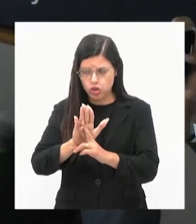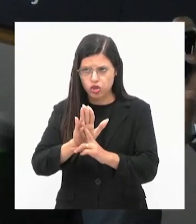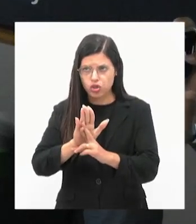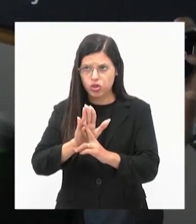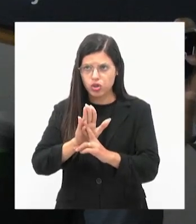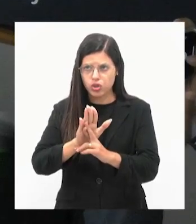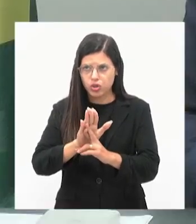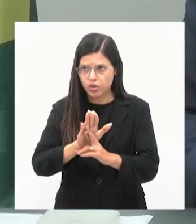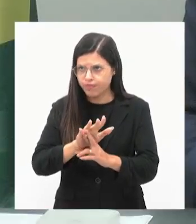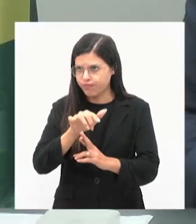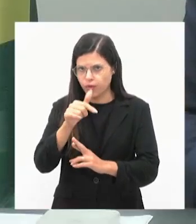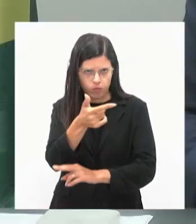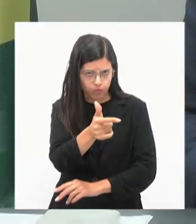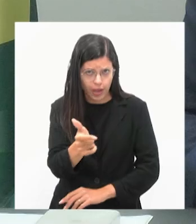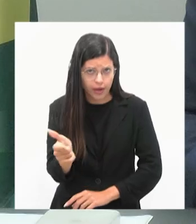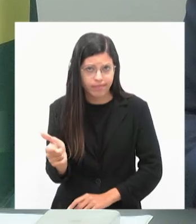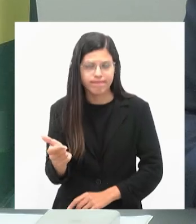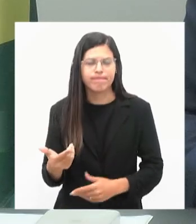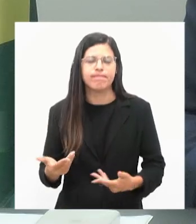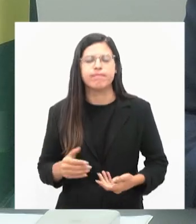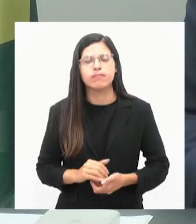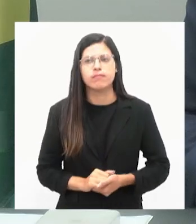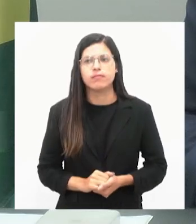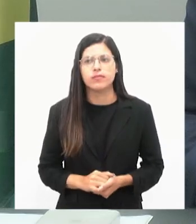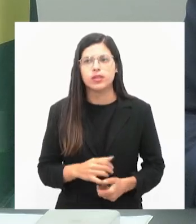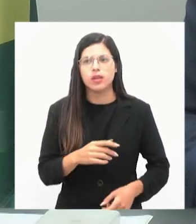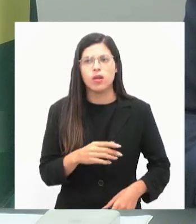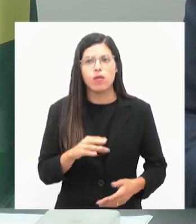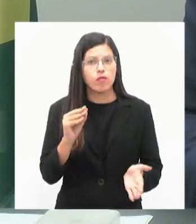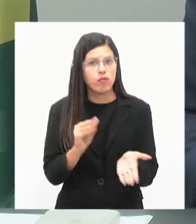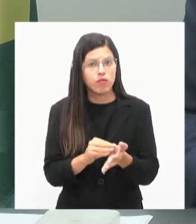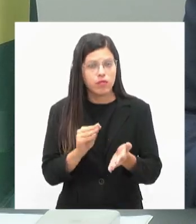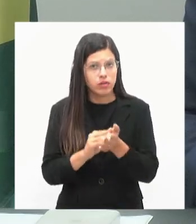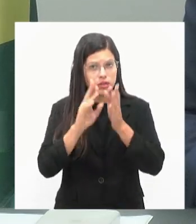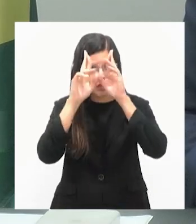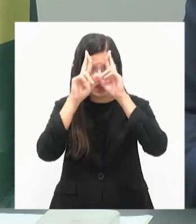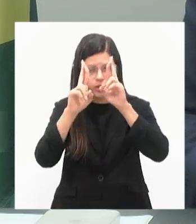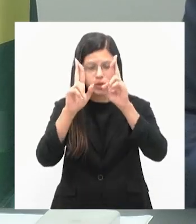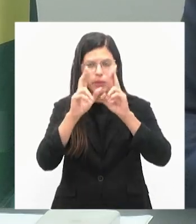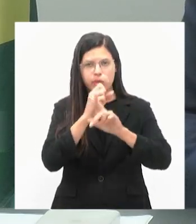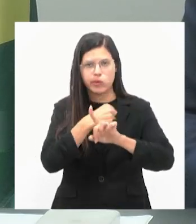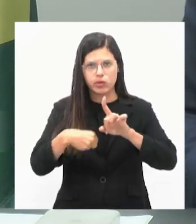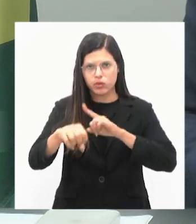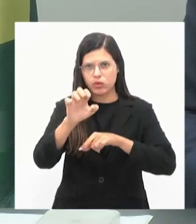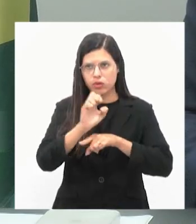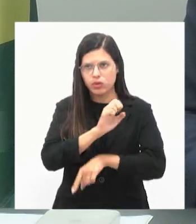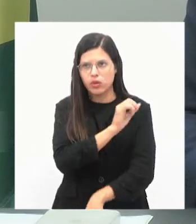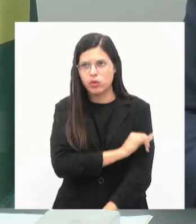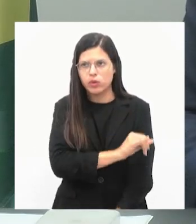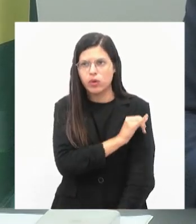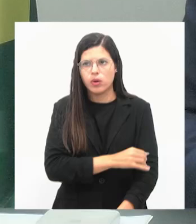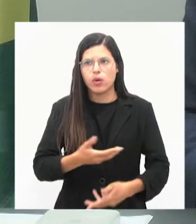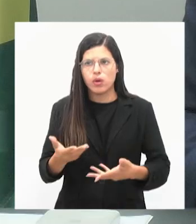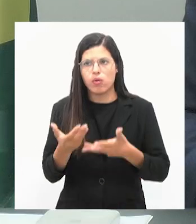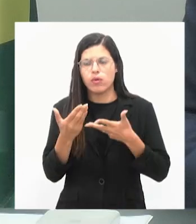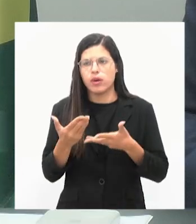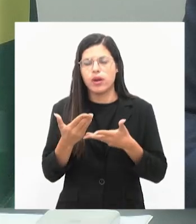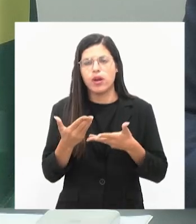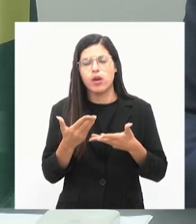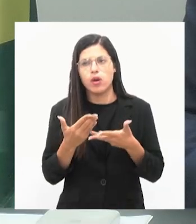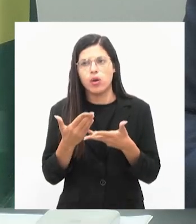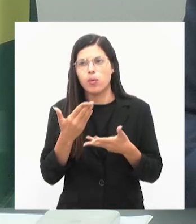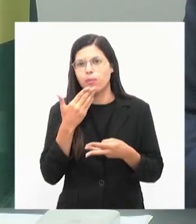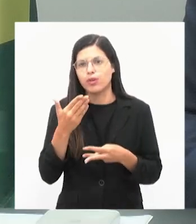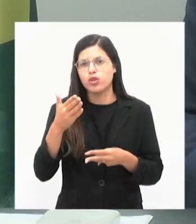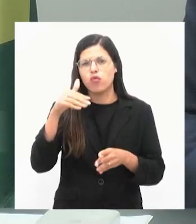Não mandaram representante. Então, presidente, pela falta de respeito para com a sociedade do Estado do Rio de Janeiro, com esse parlamento, eu quero colocar aqui agora, né,